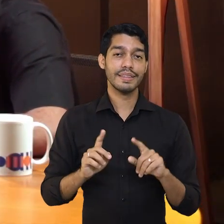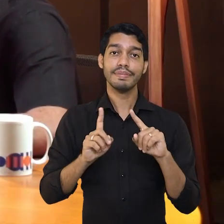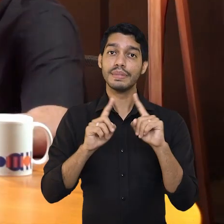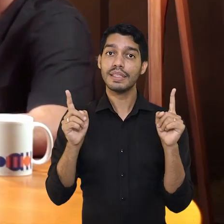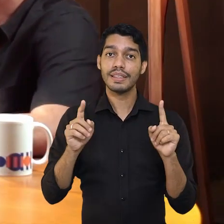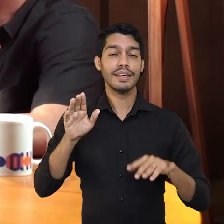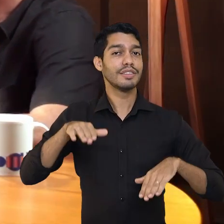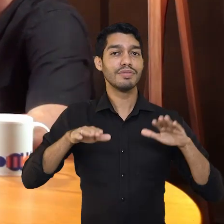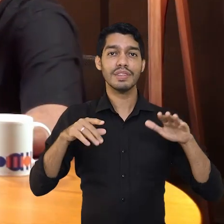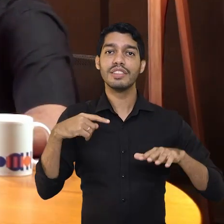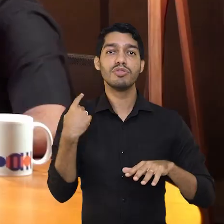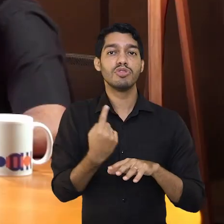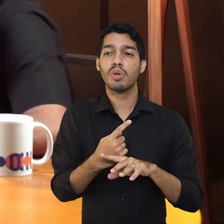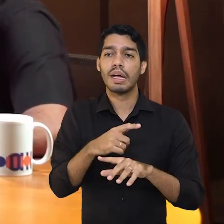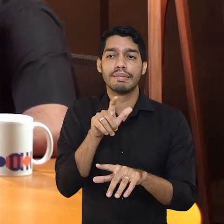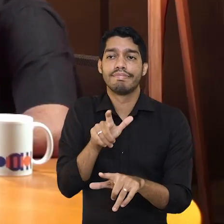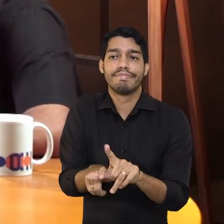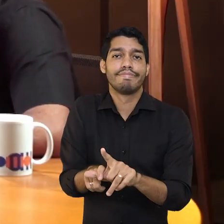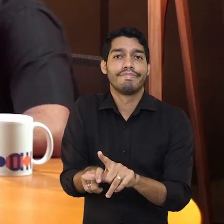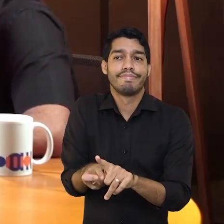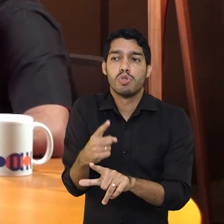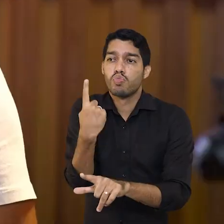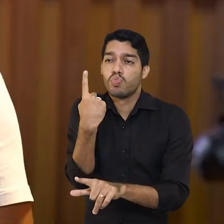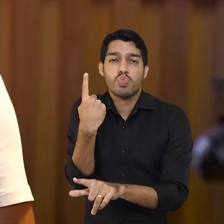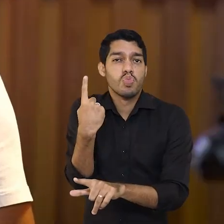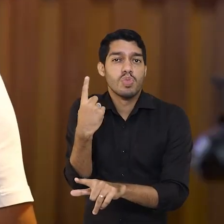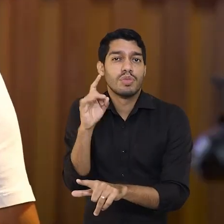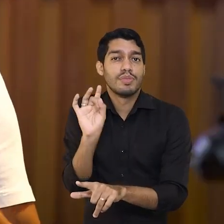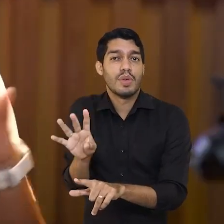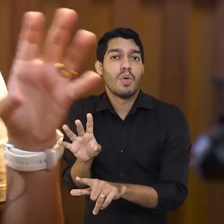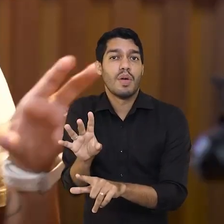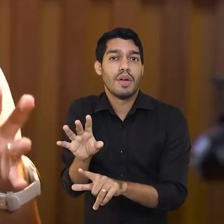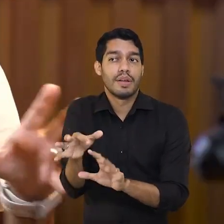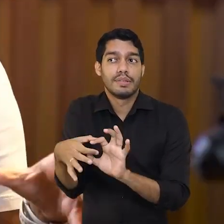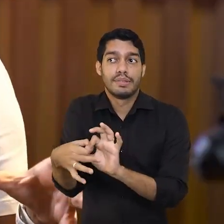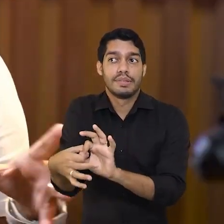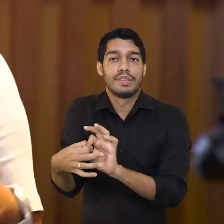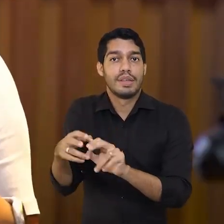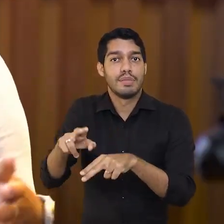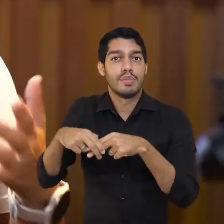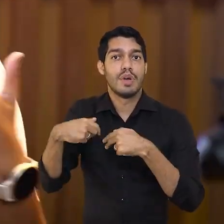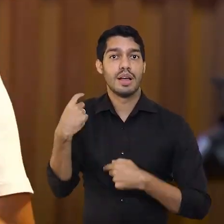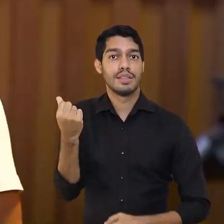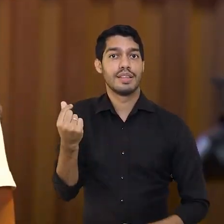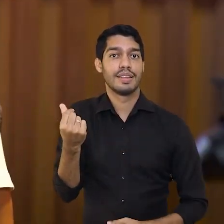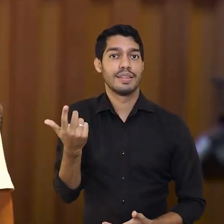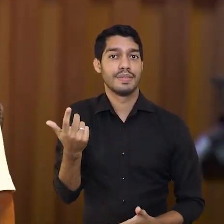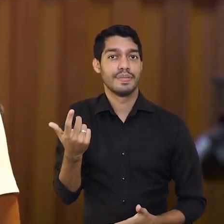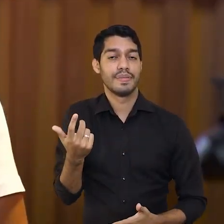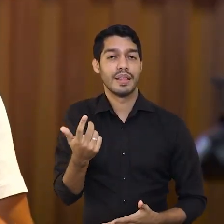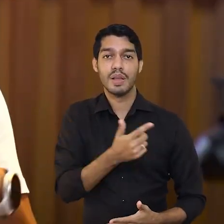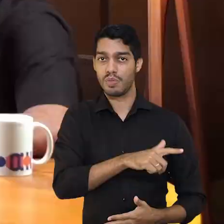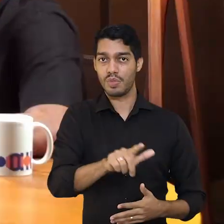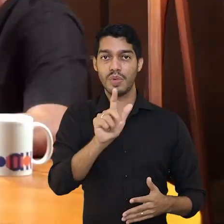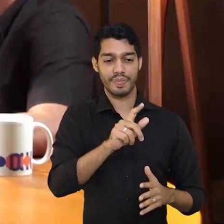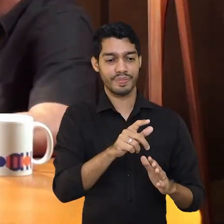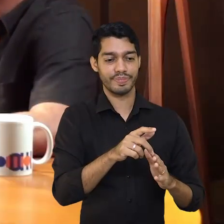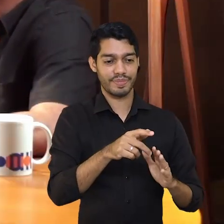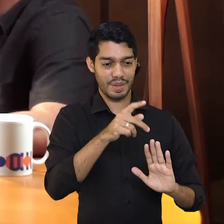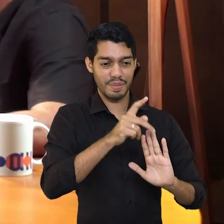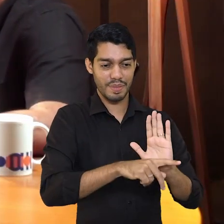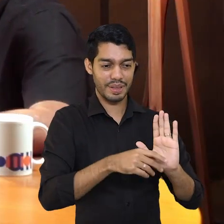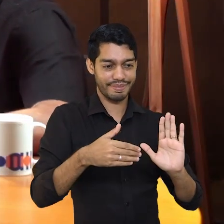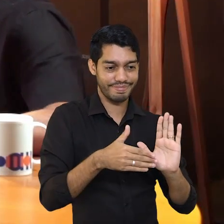vezes isso faz com que a gente fique preso numa única perspectiva. Então, acho que dentro do Trilha de Carreiras, por exemplo, que é um projeto aqui do Elite, a gente